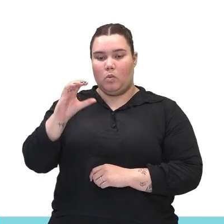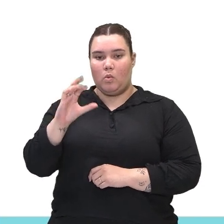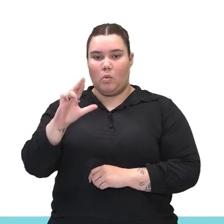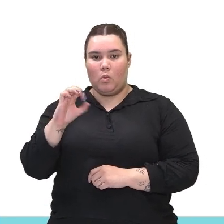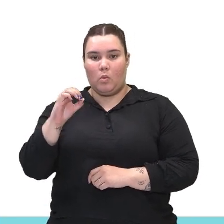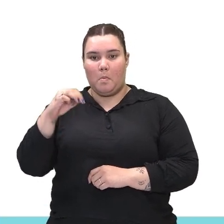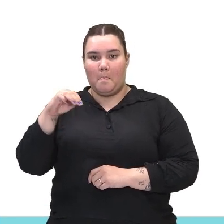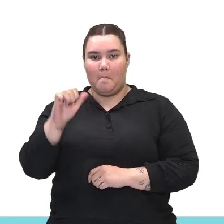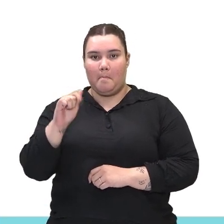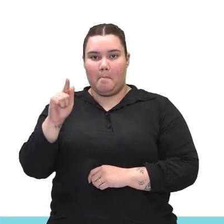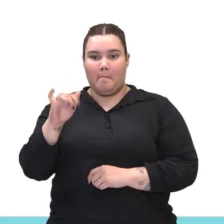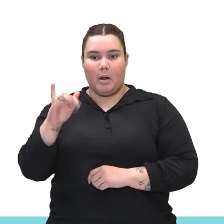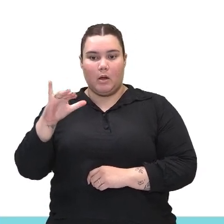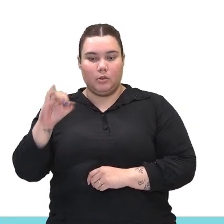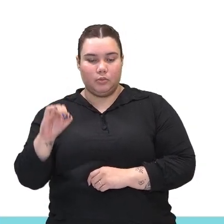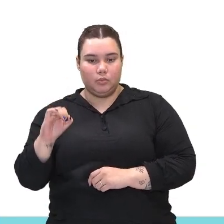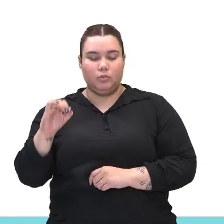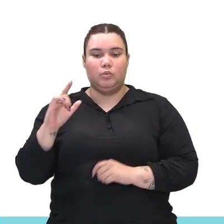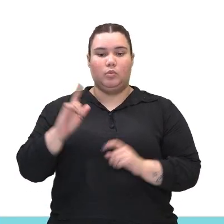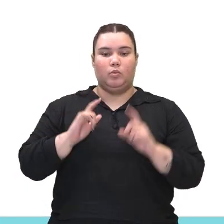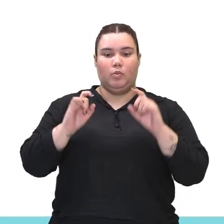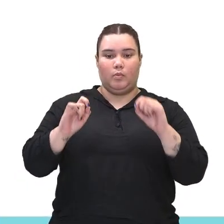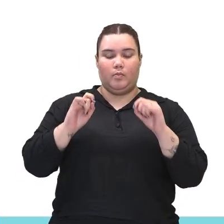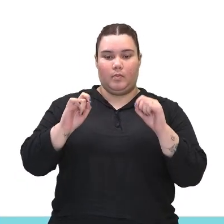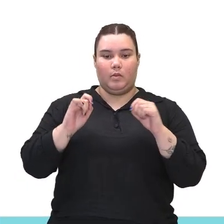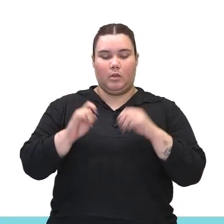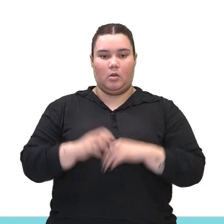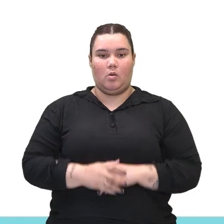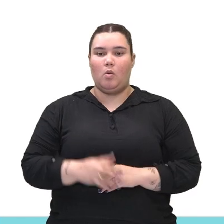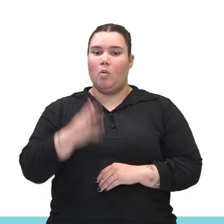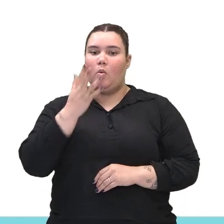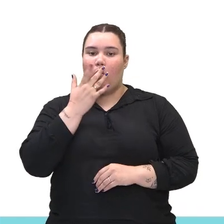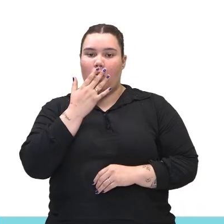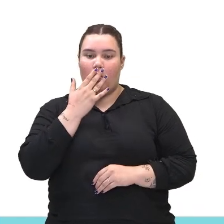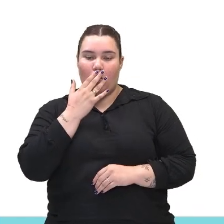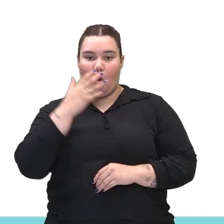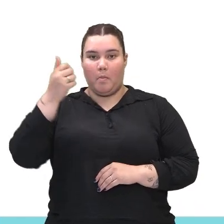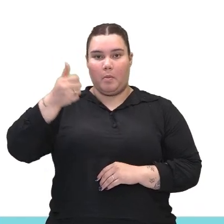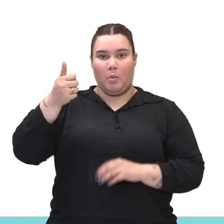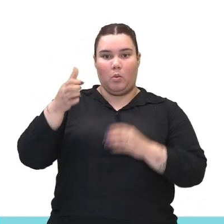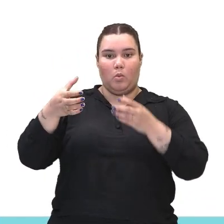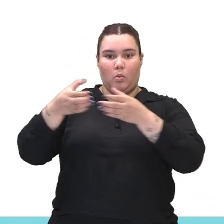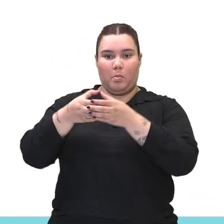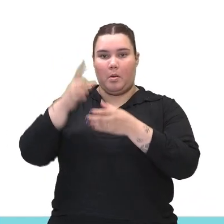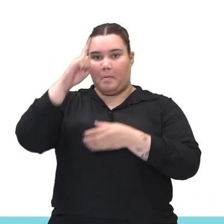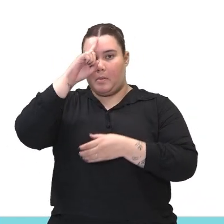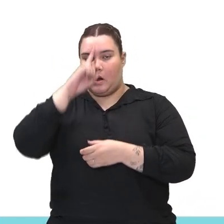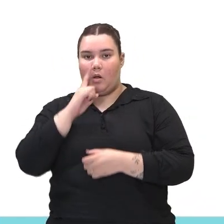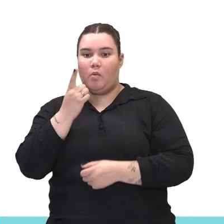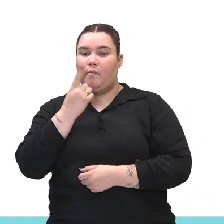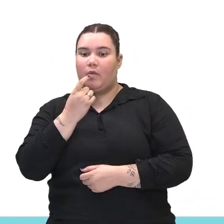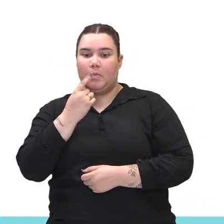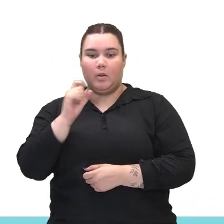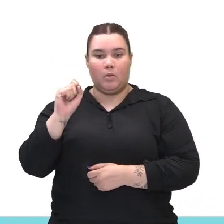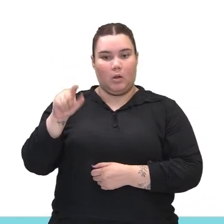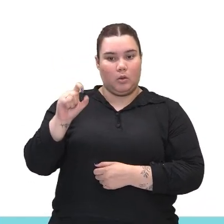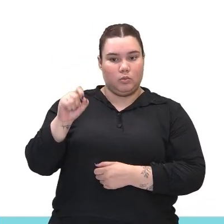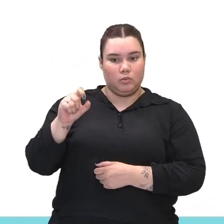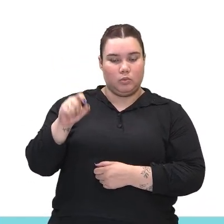cores primárias, que é vista como o amarelo, o vermelho e o